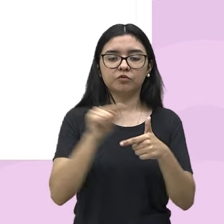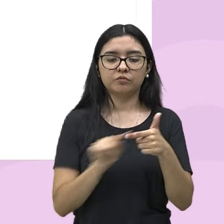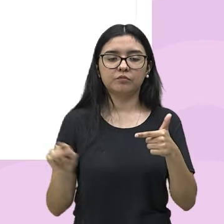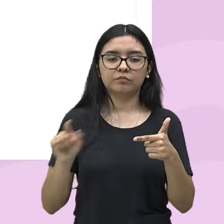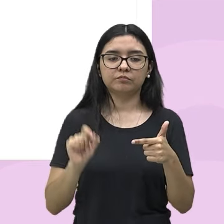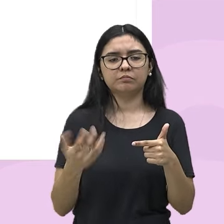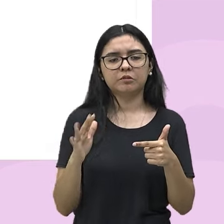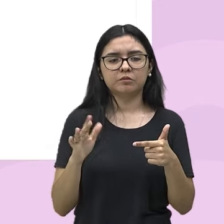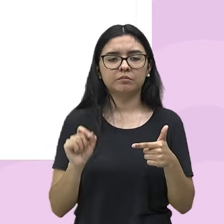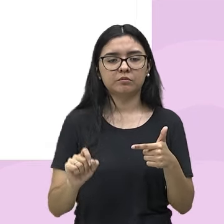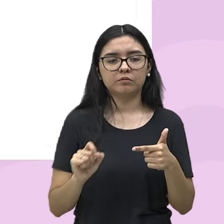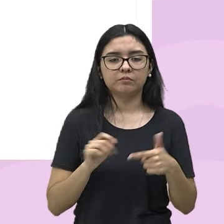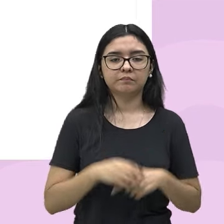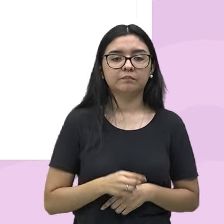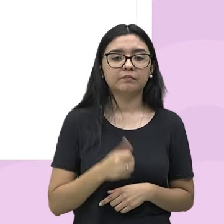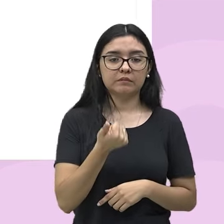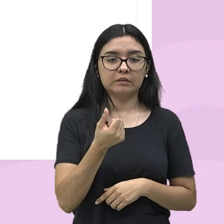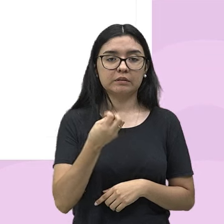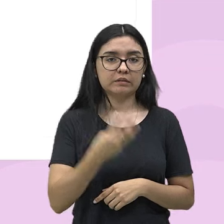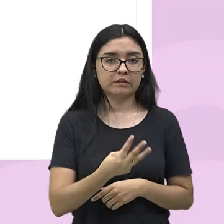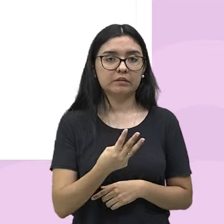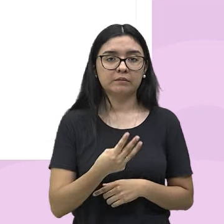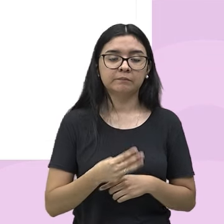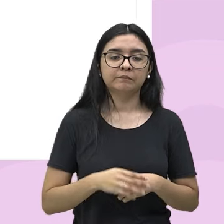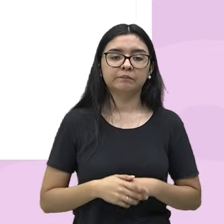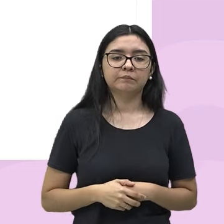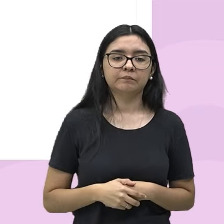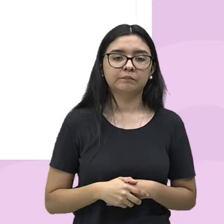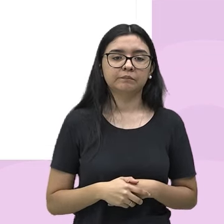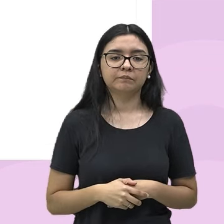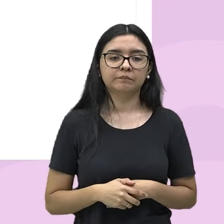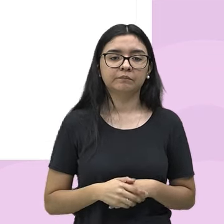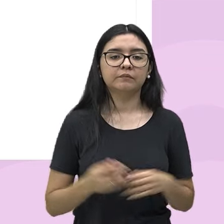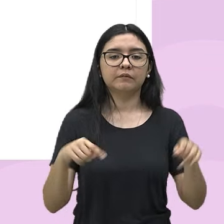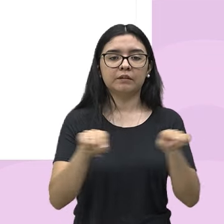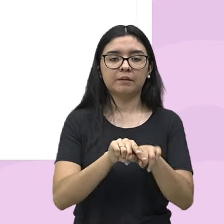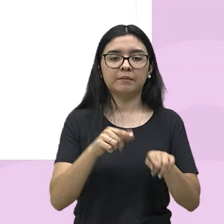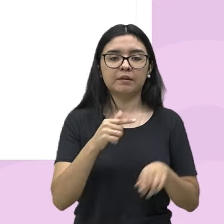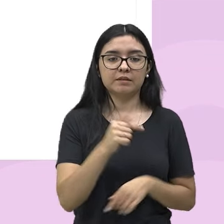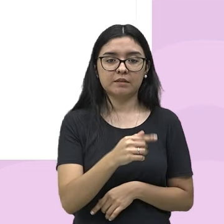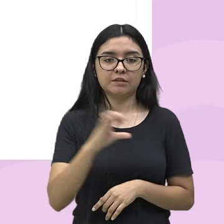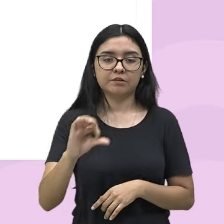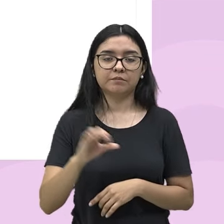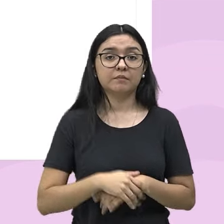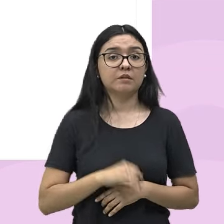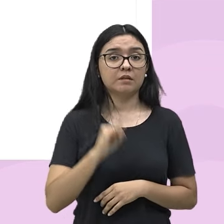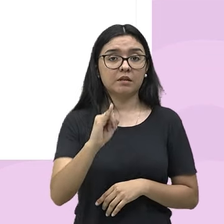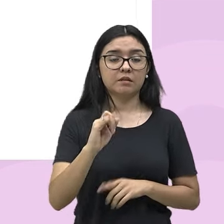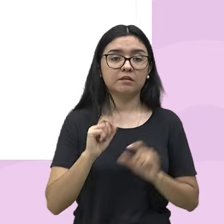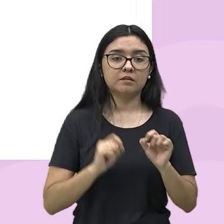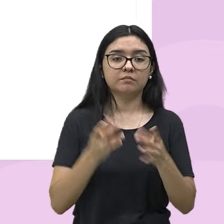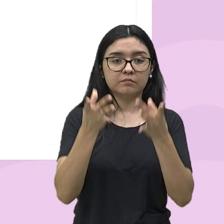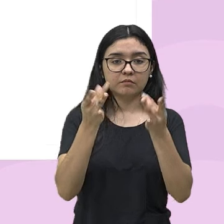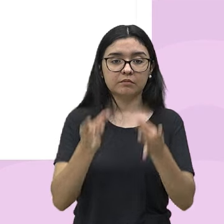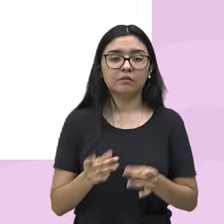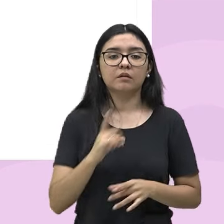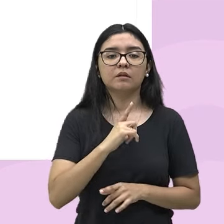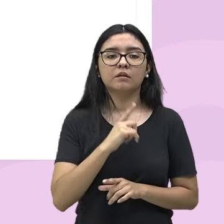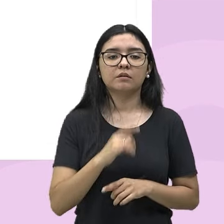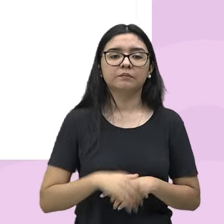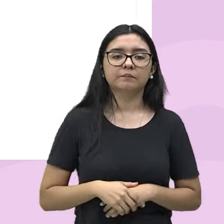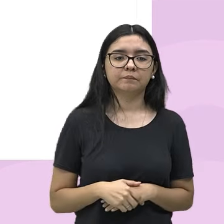por 13 e 79. Se decompormos o número 1027, nós vamos ter